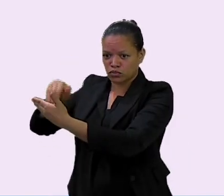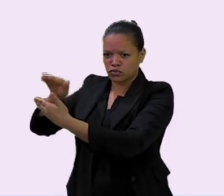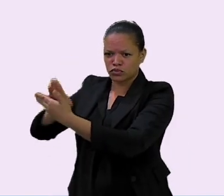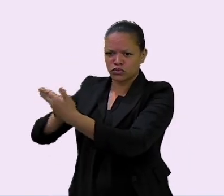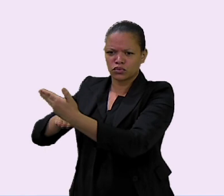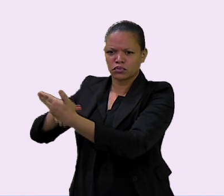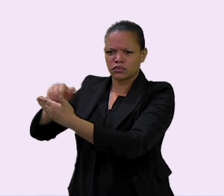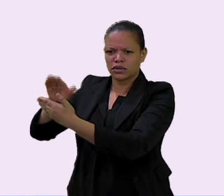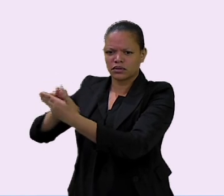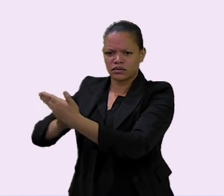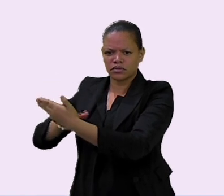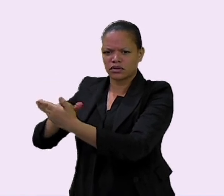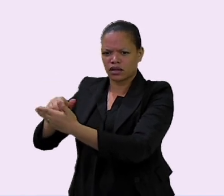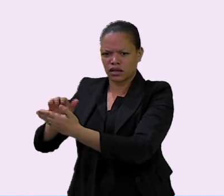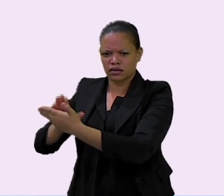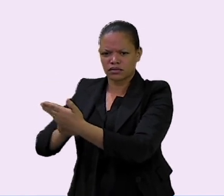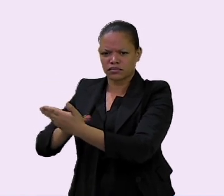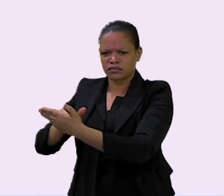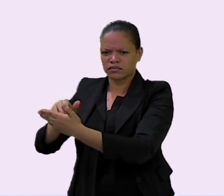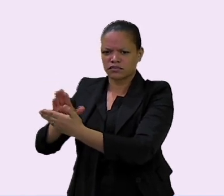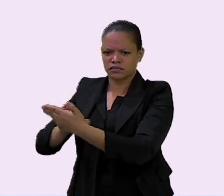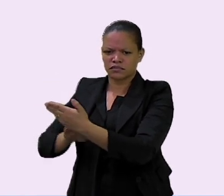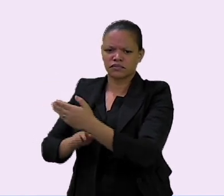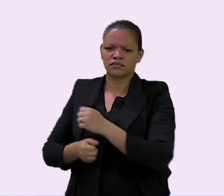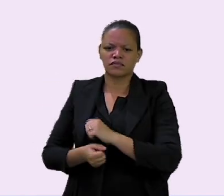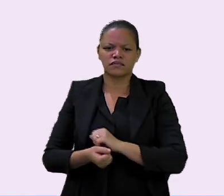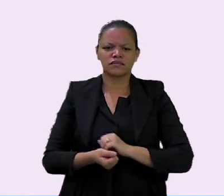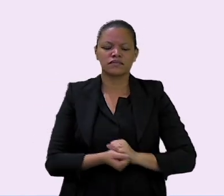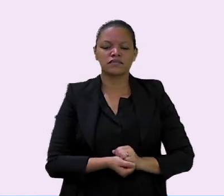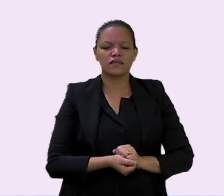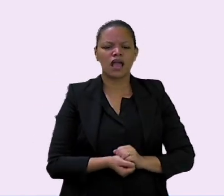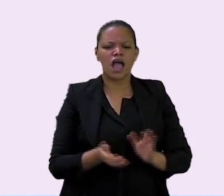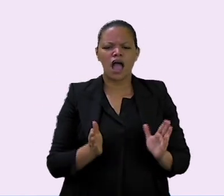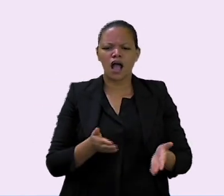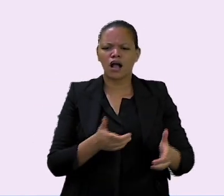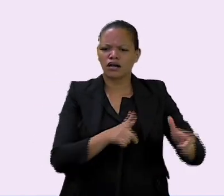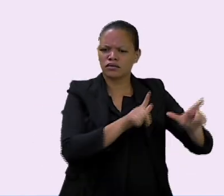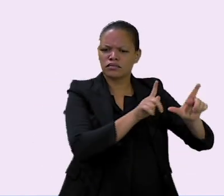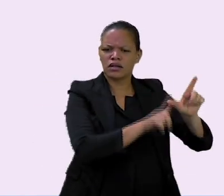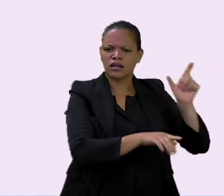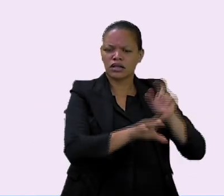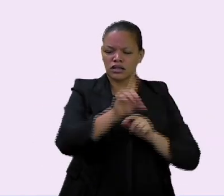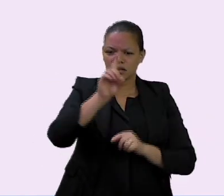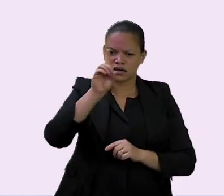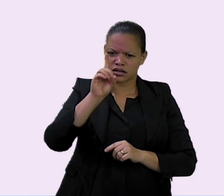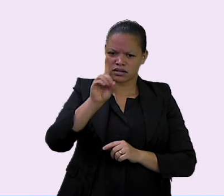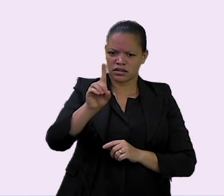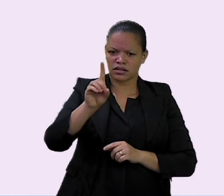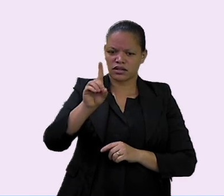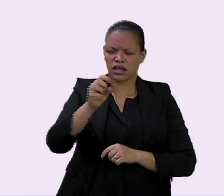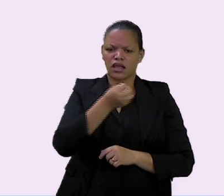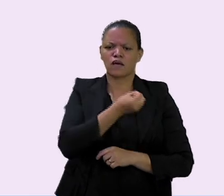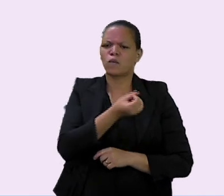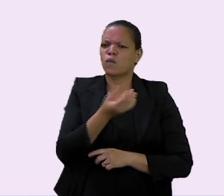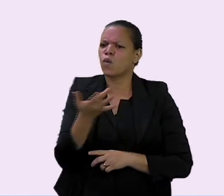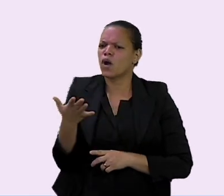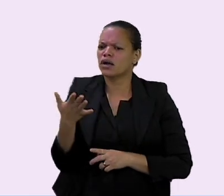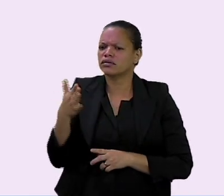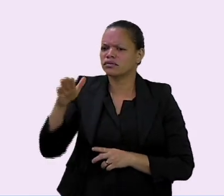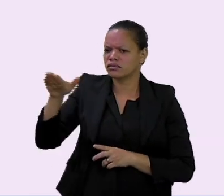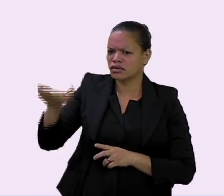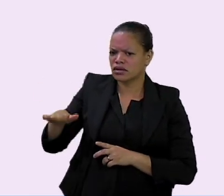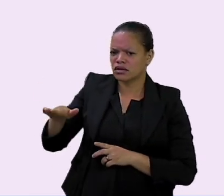2, 3, 4, 5, 6, 7, 8. E na questão D, eu vou